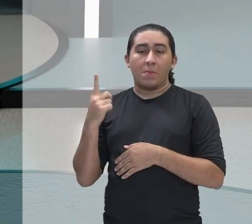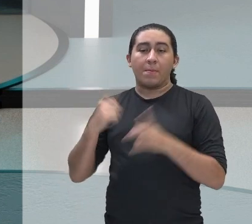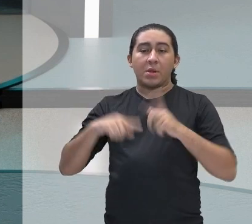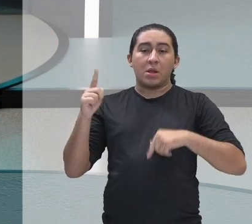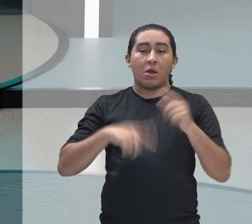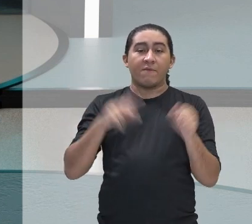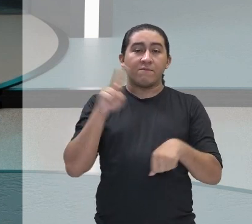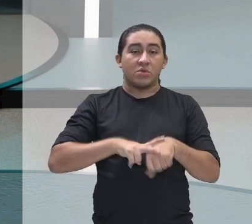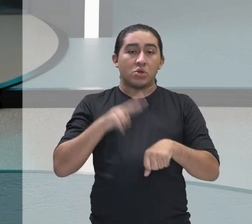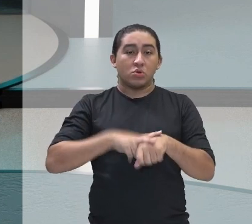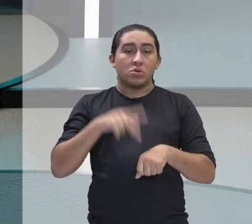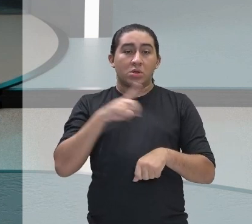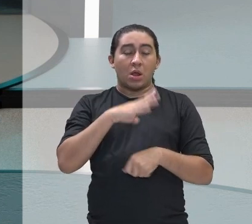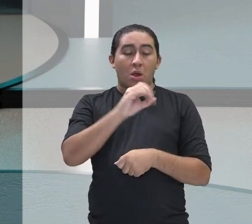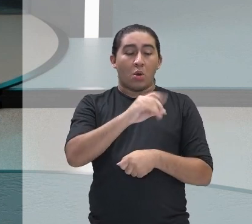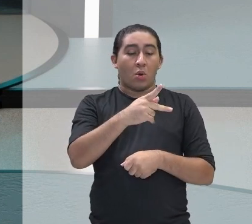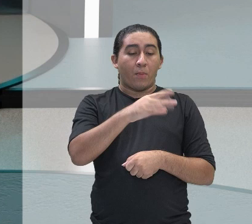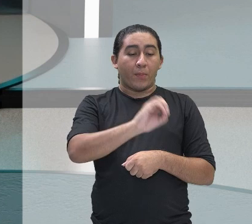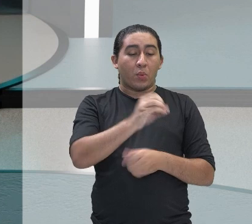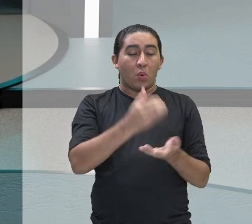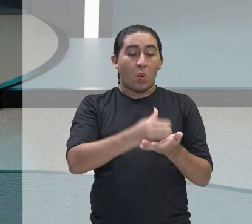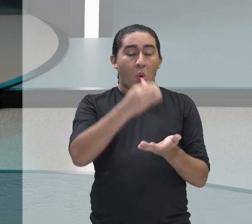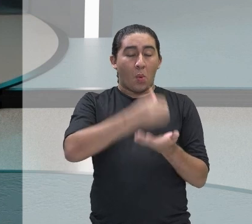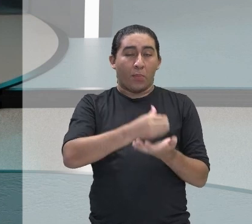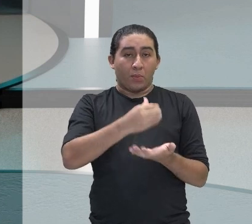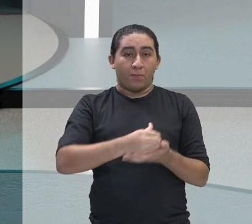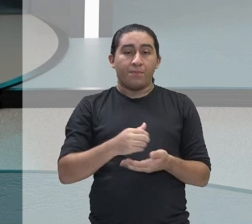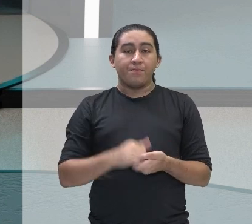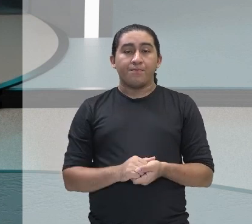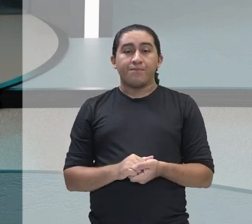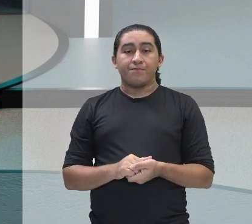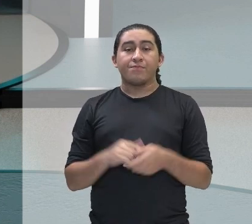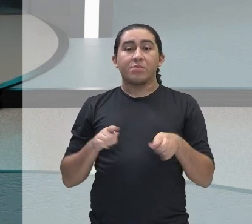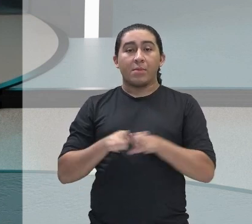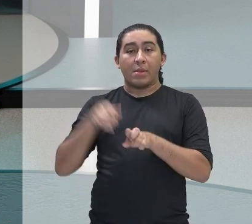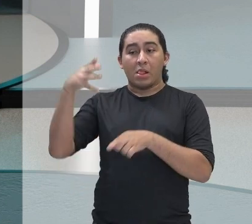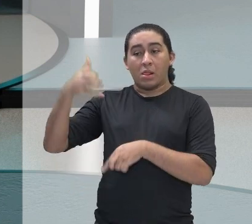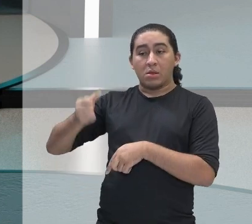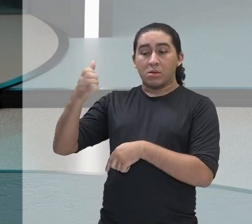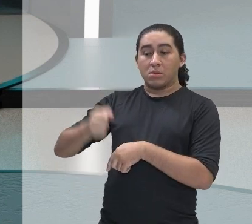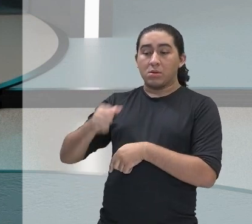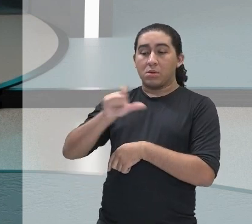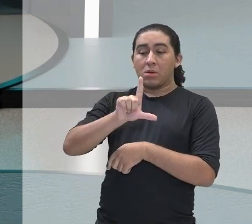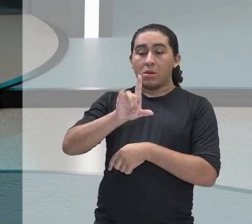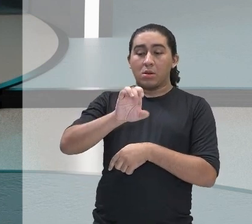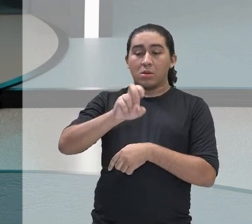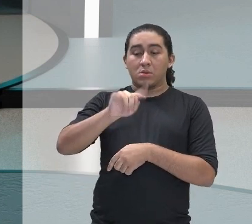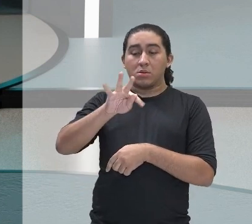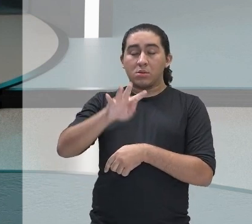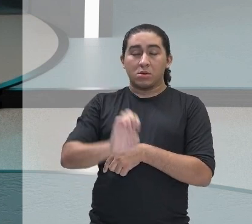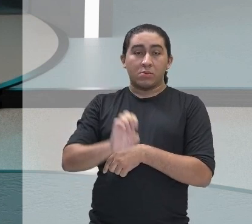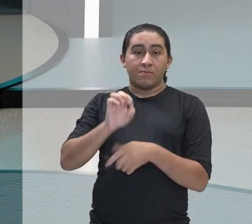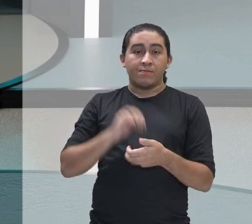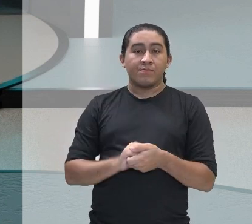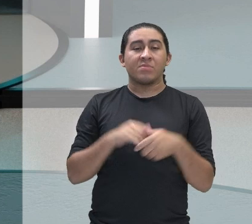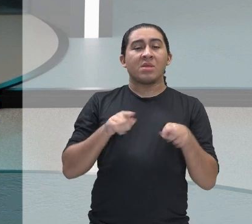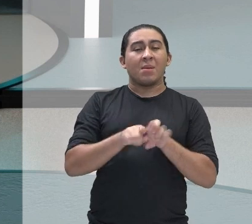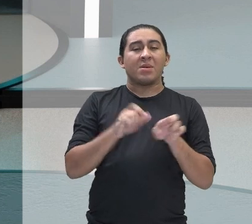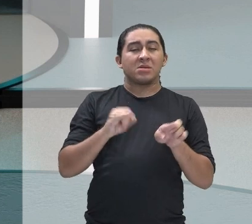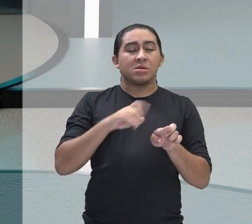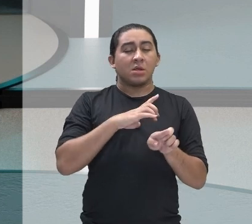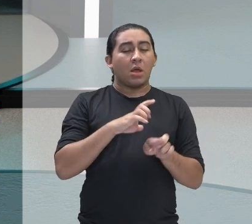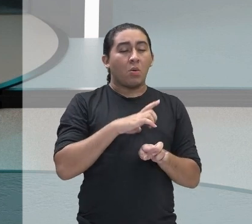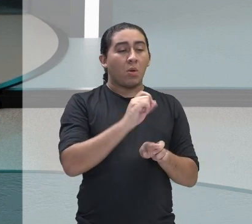né, dessa palavra, copo. Leite, né? Também elas sozinhas aí